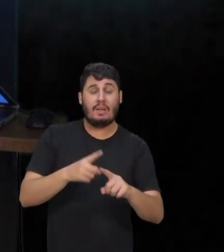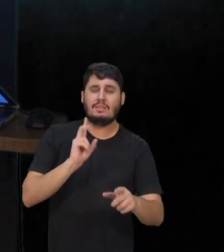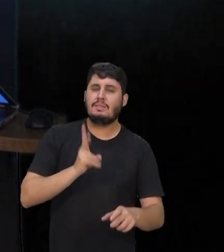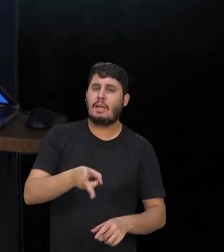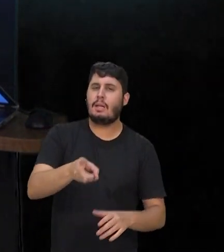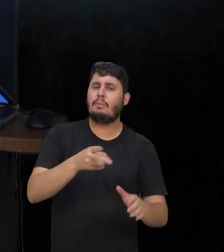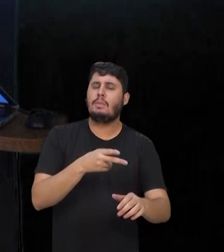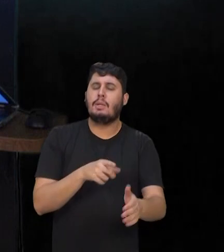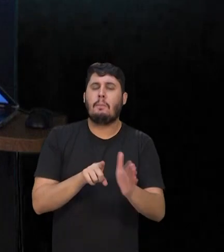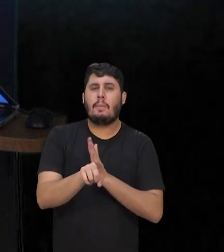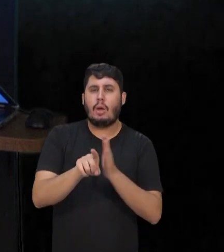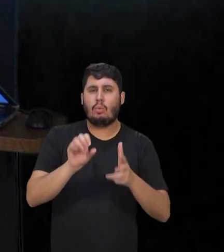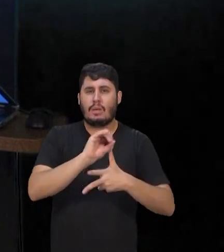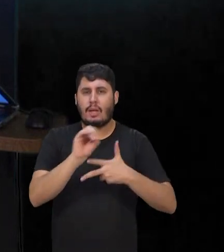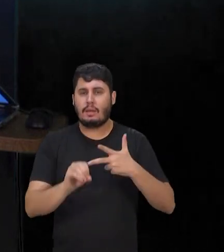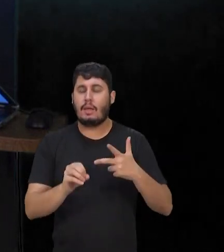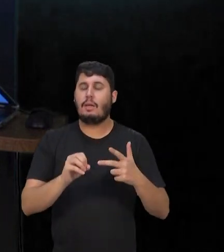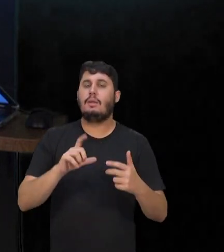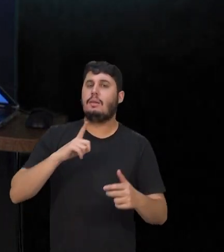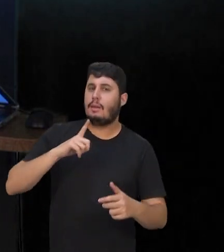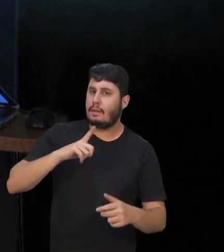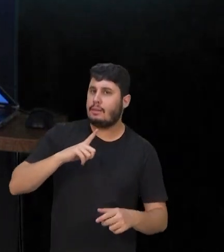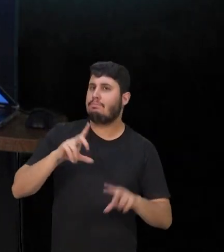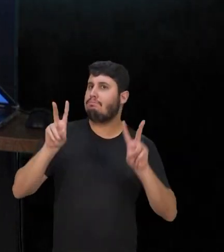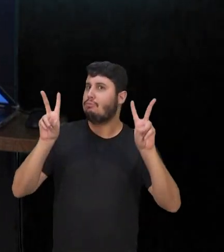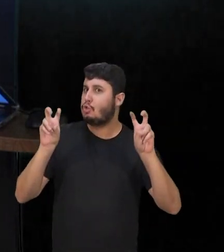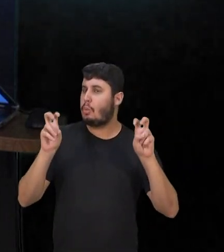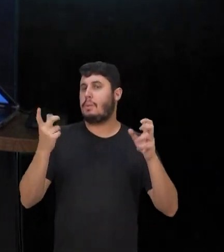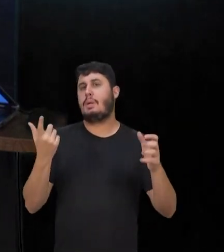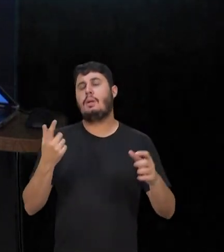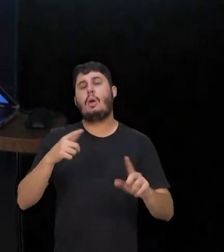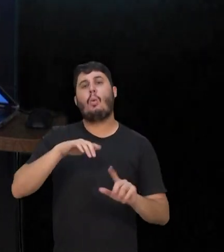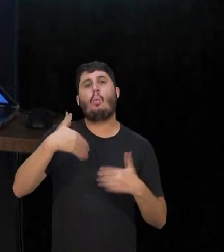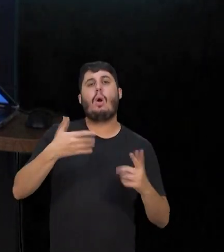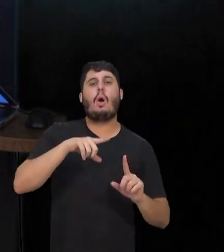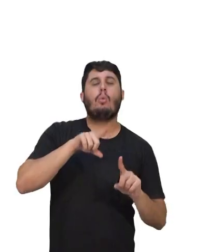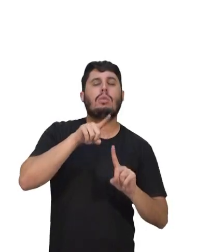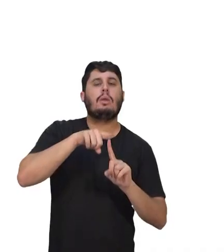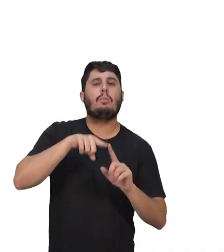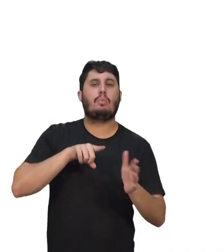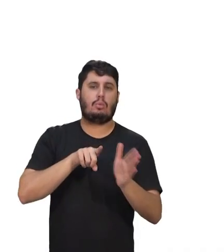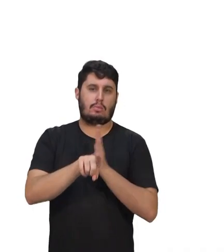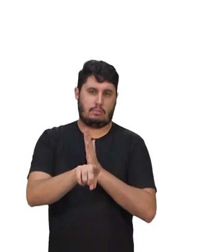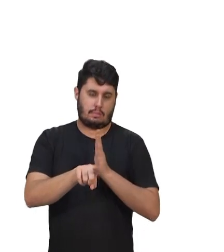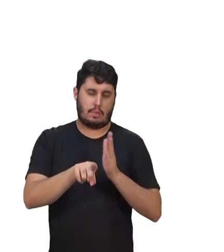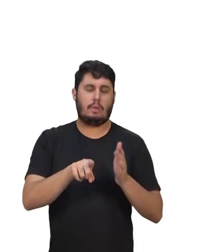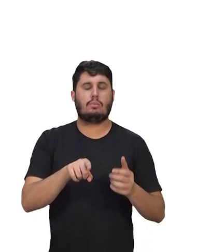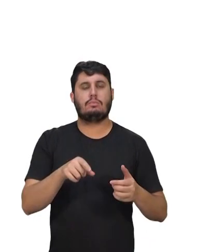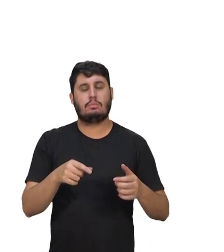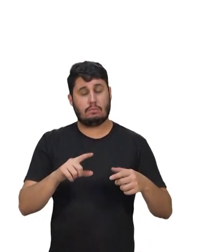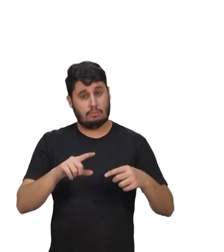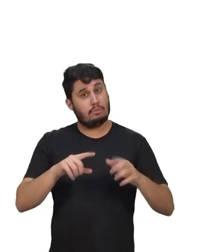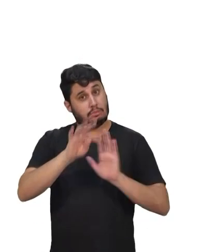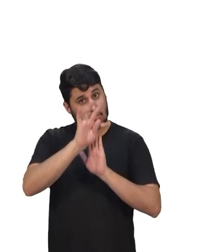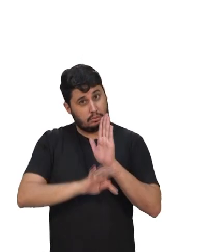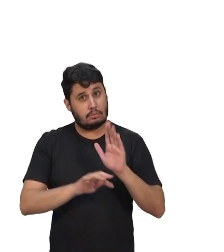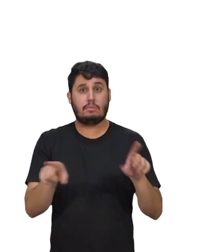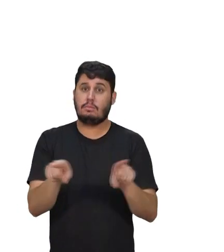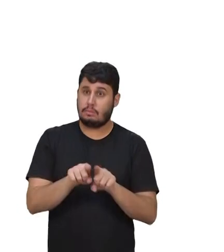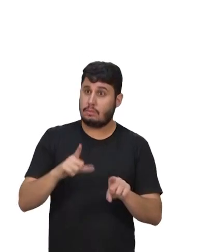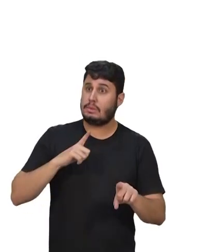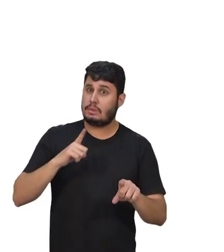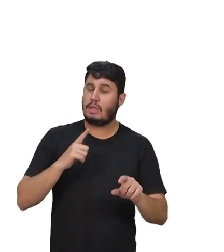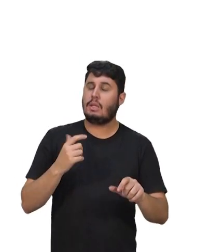E no caso, é informar aqui porque é uma notícia. A gente tem aqui o local e a data também de onde foi retirado esse